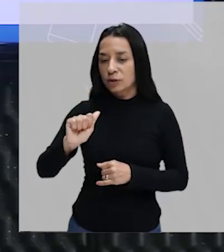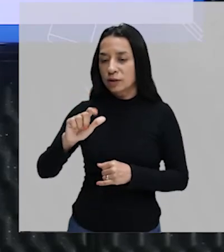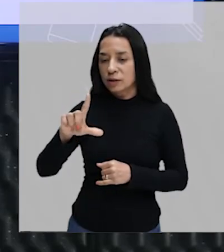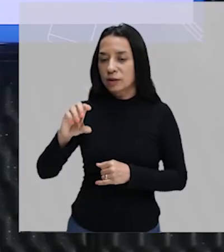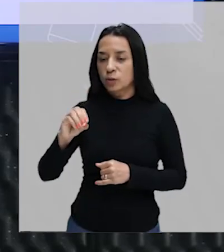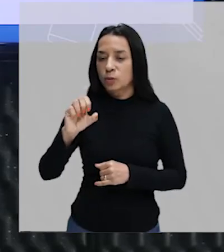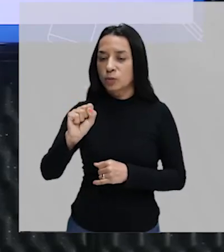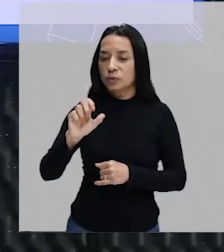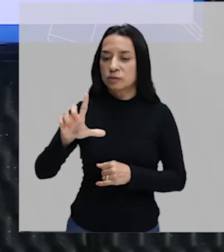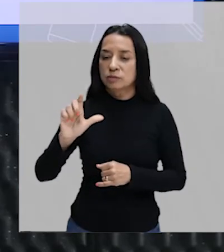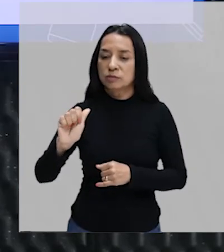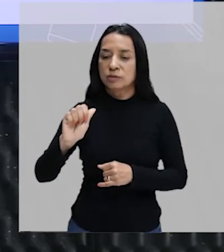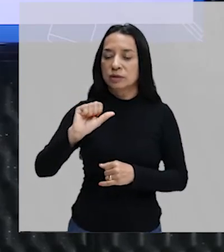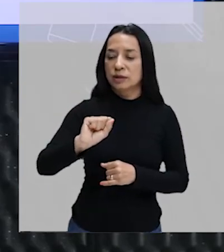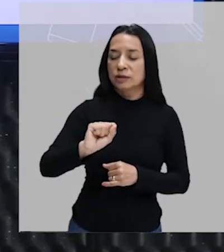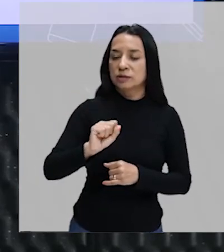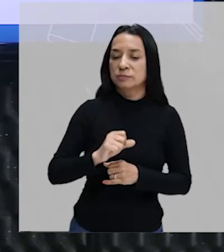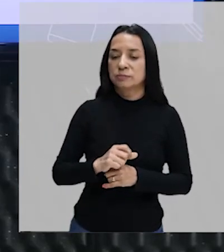los e las.